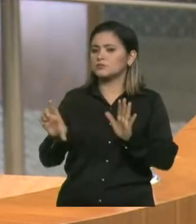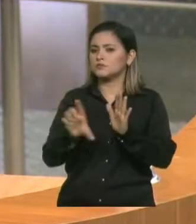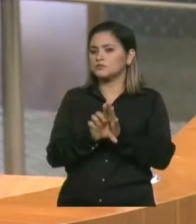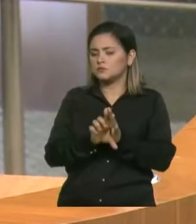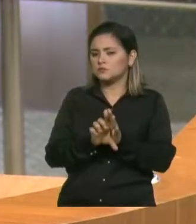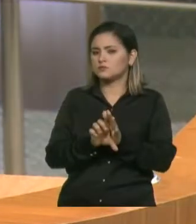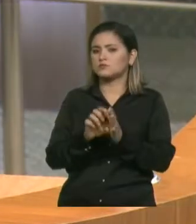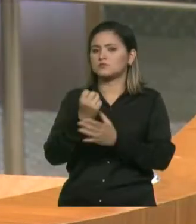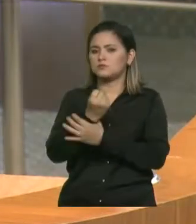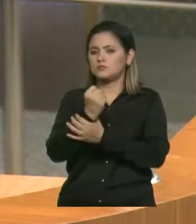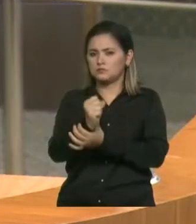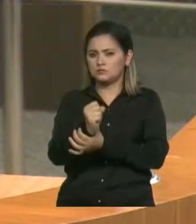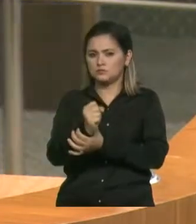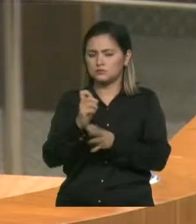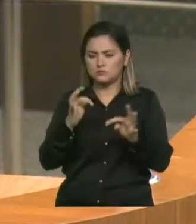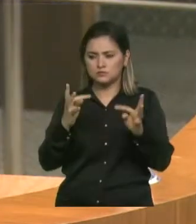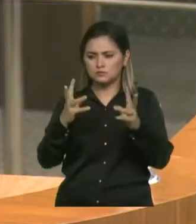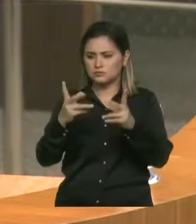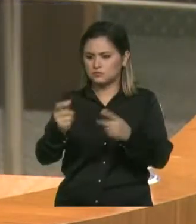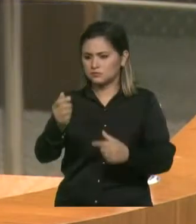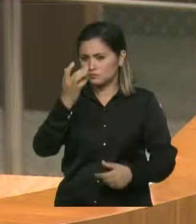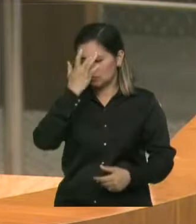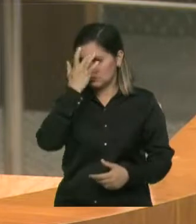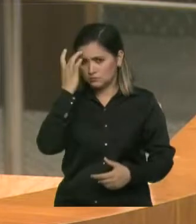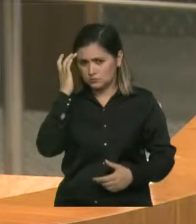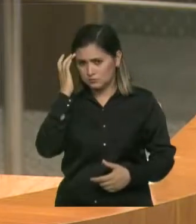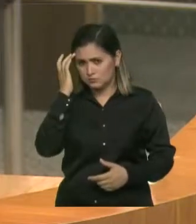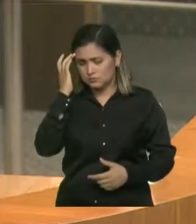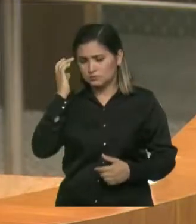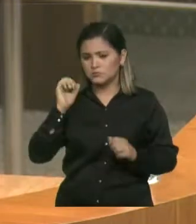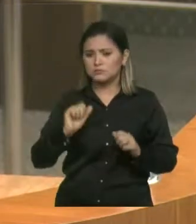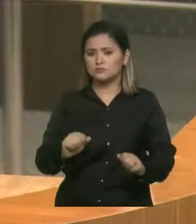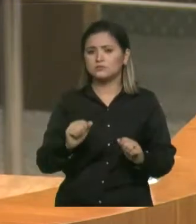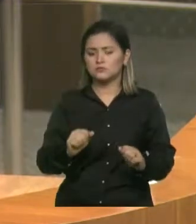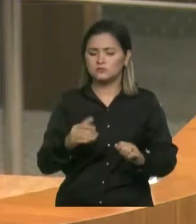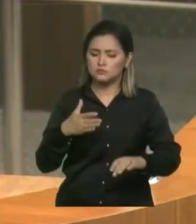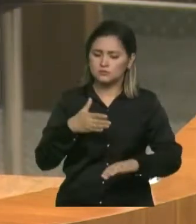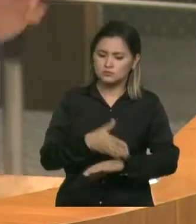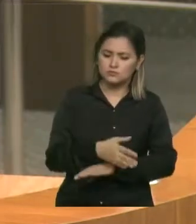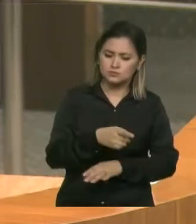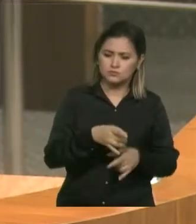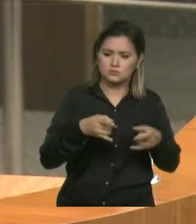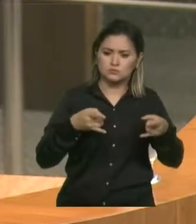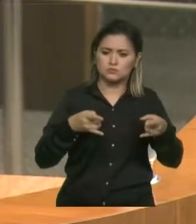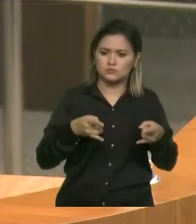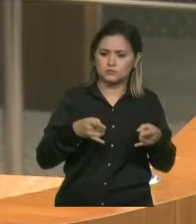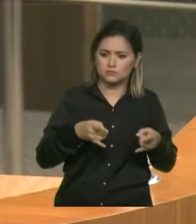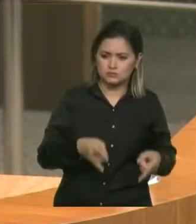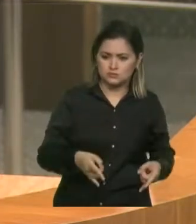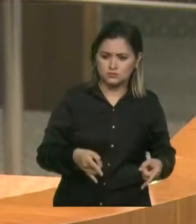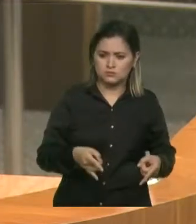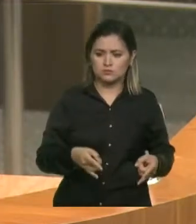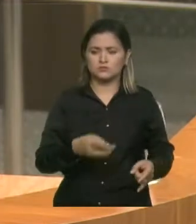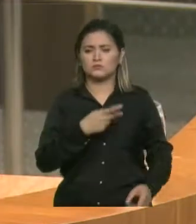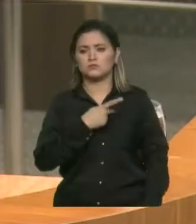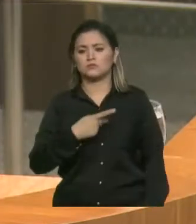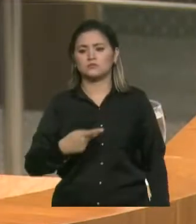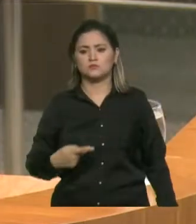todo cidadão nas mesmas condições de participar do velório do presidente Lula.